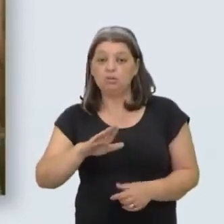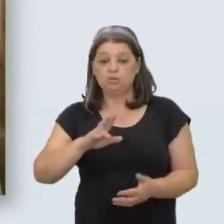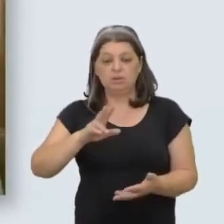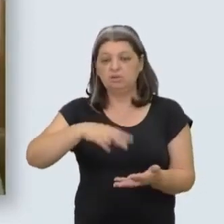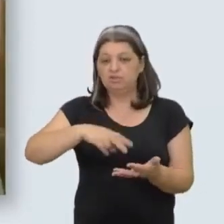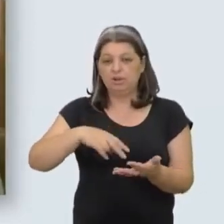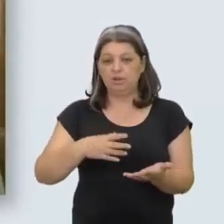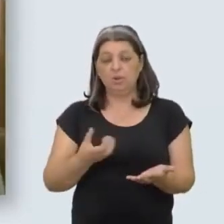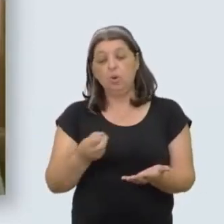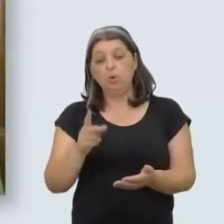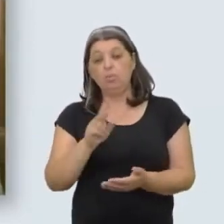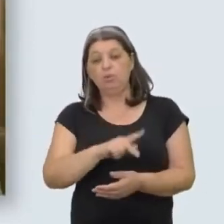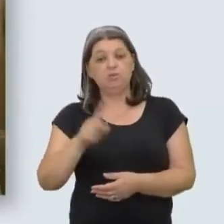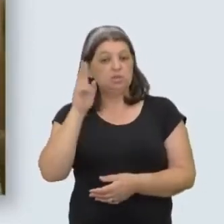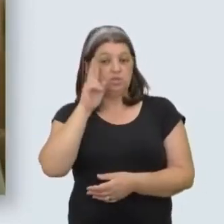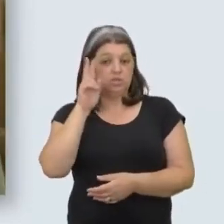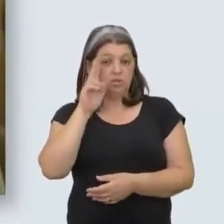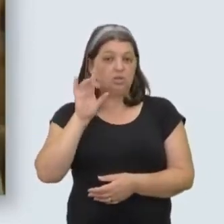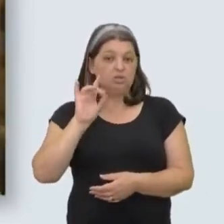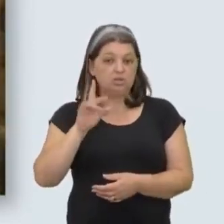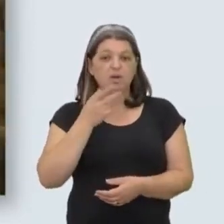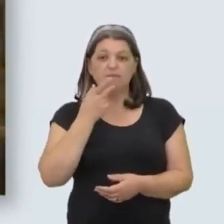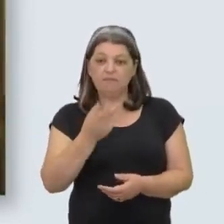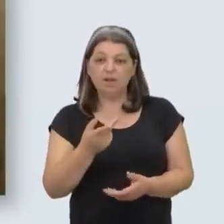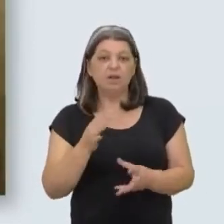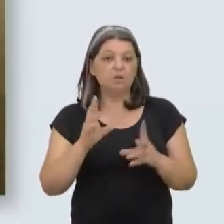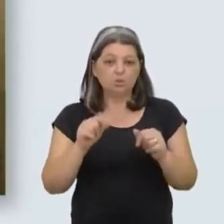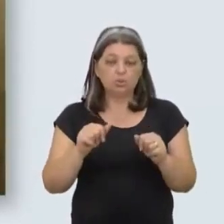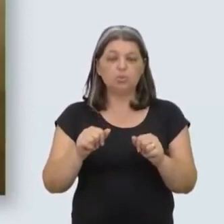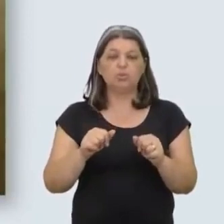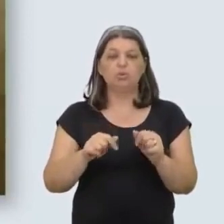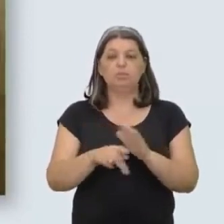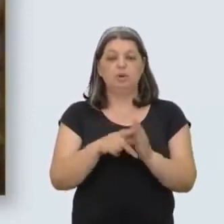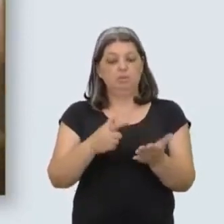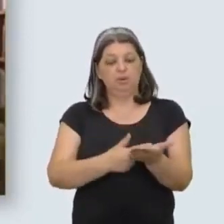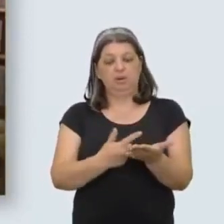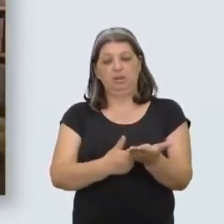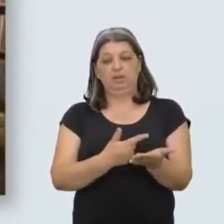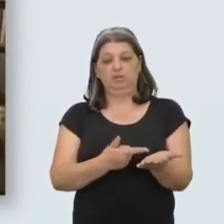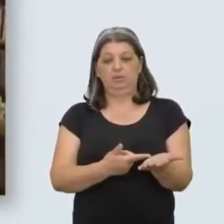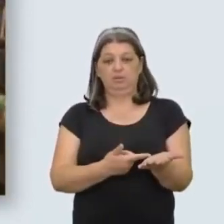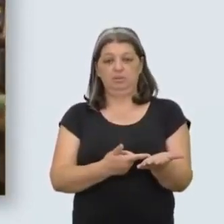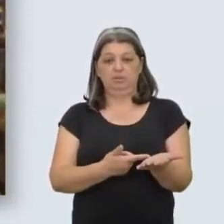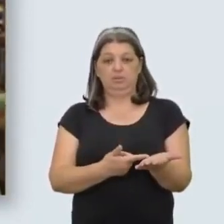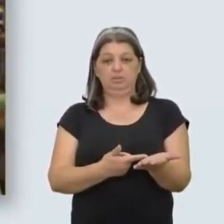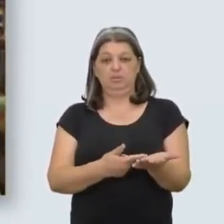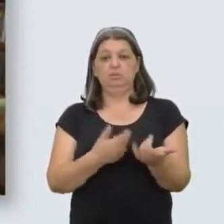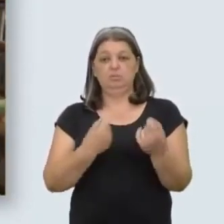história que só repita o que está no livro, entende? Então, eu acho que deve ter